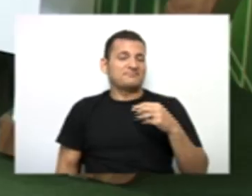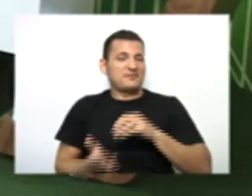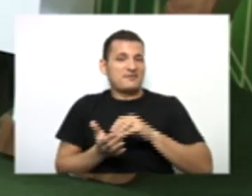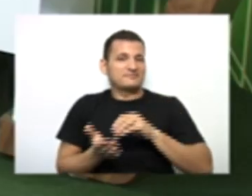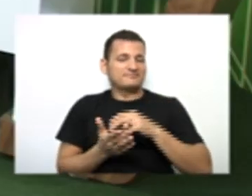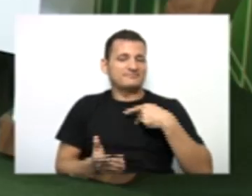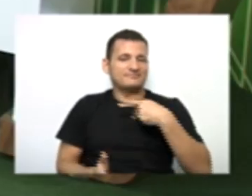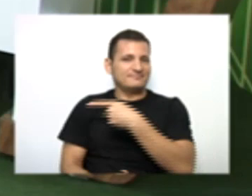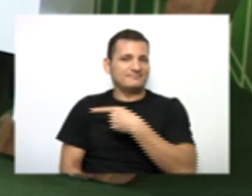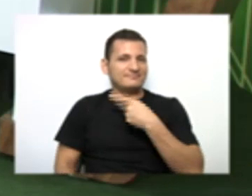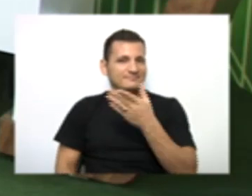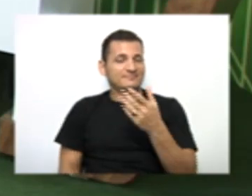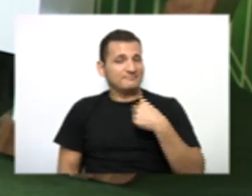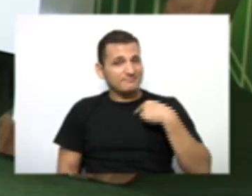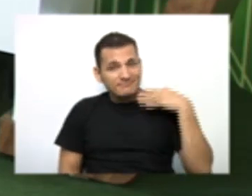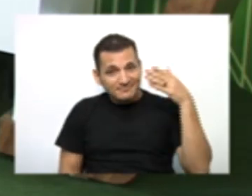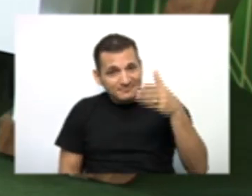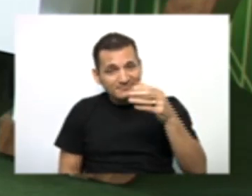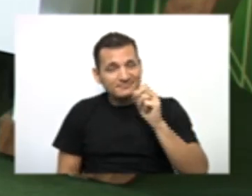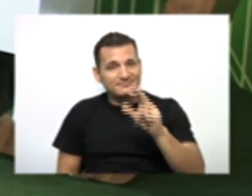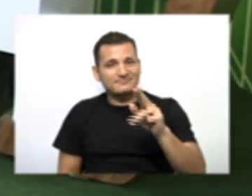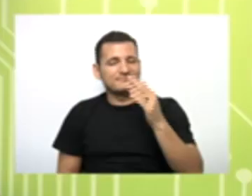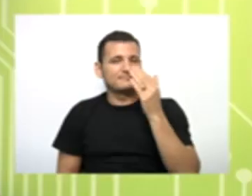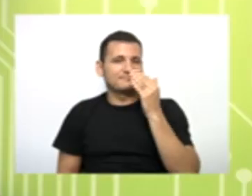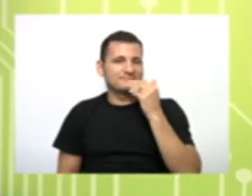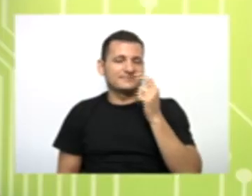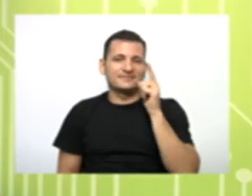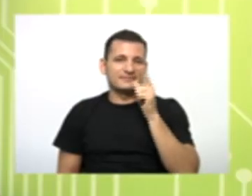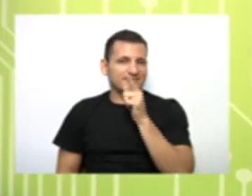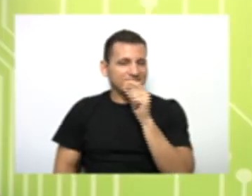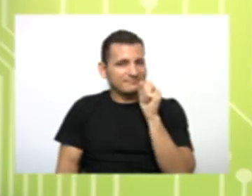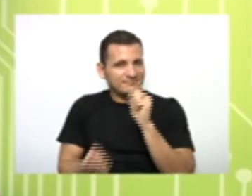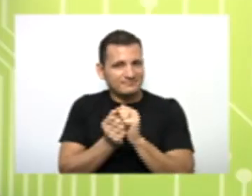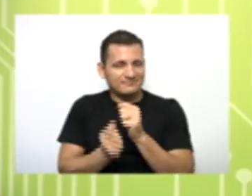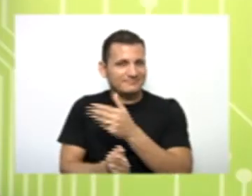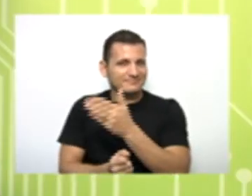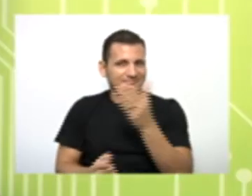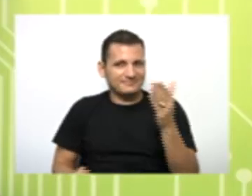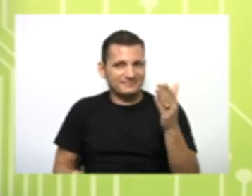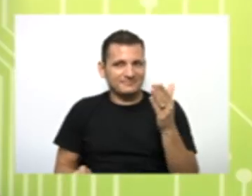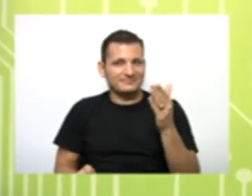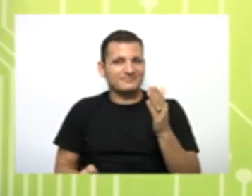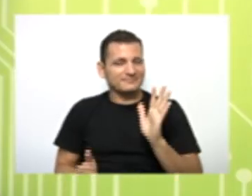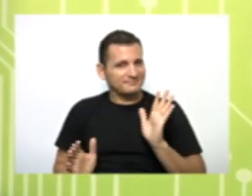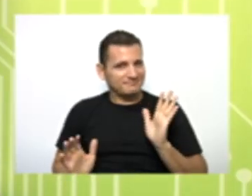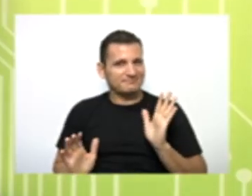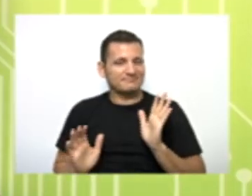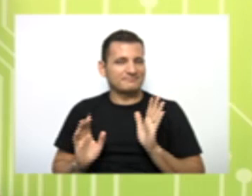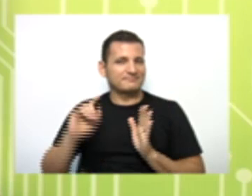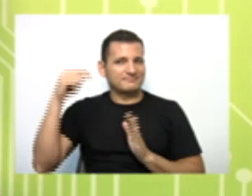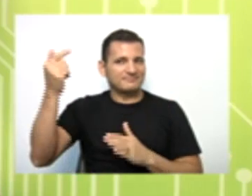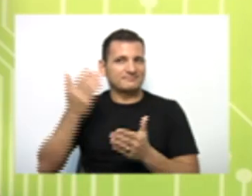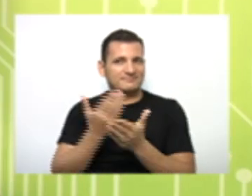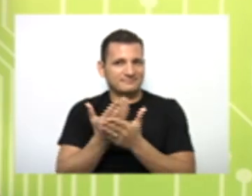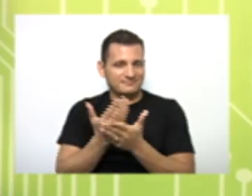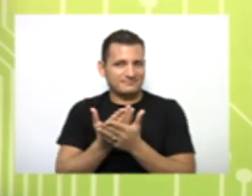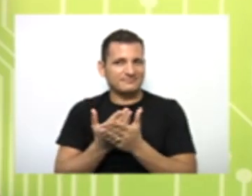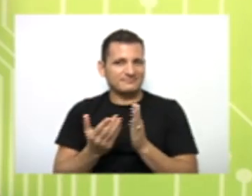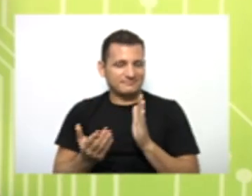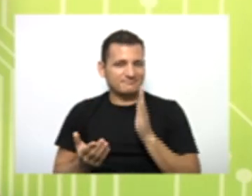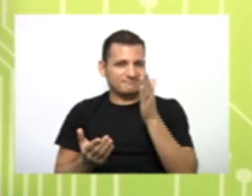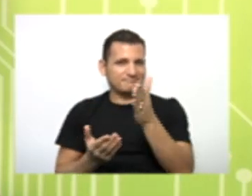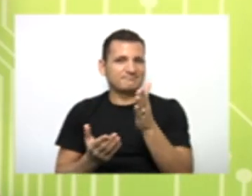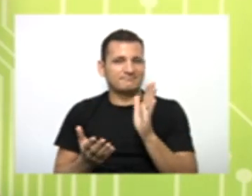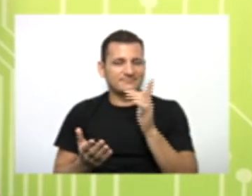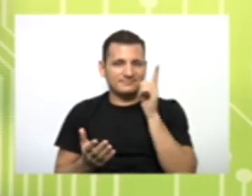lá. Eu vou aí comer um lanche com vocês, tá, pessoal? Nas próximas aulas eu vou aí pegar um lanche